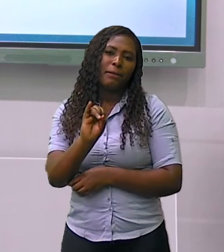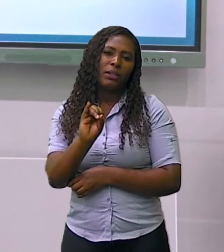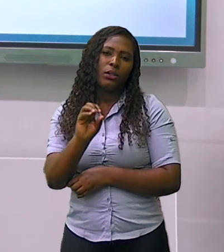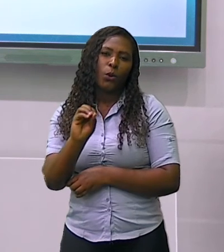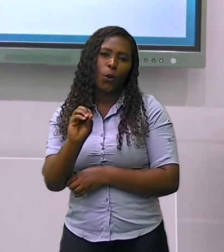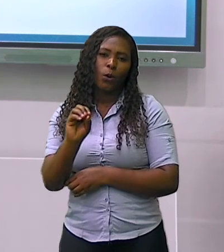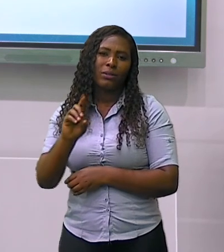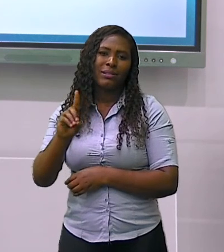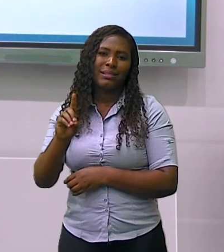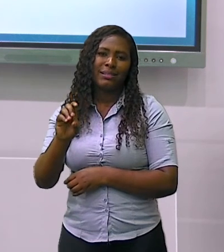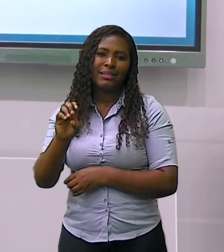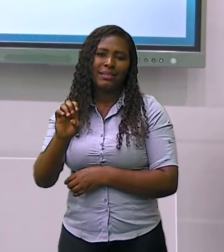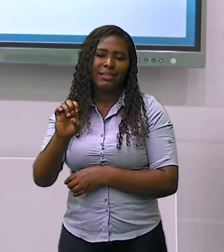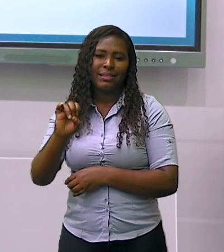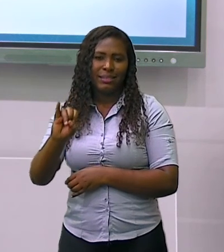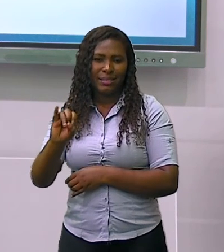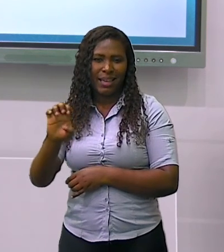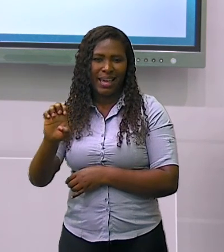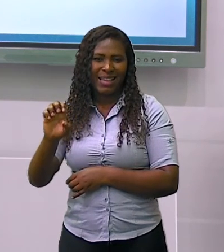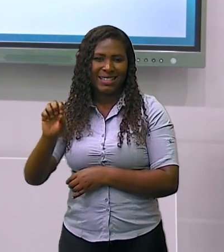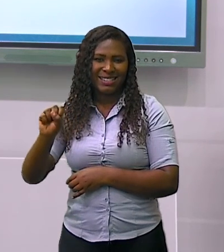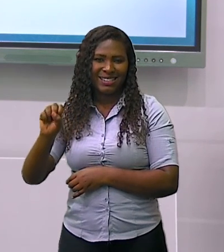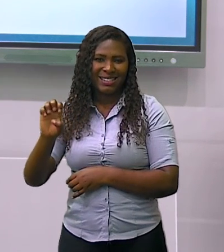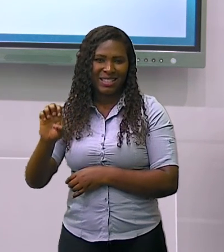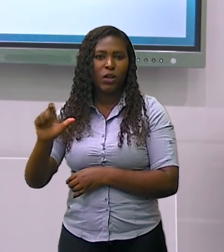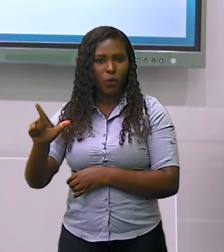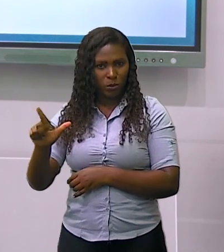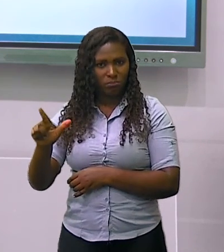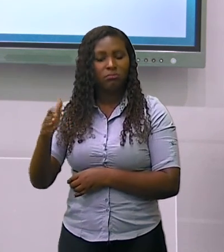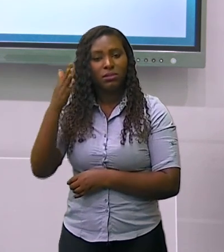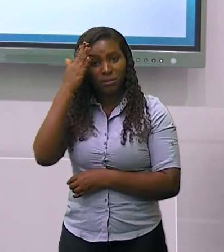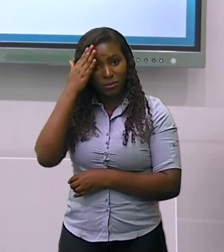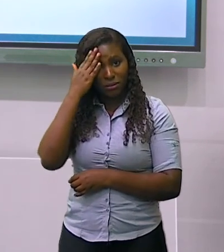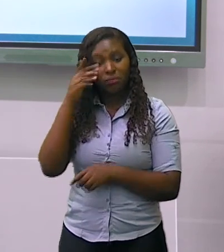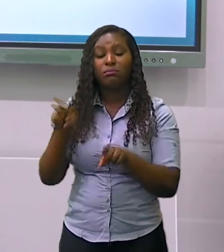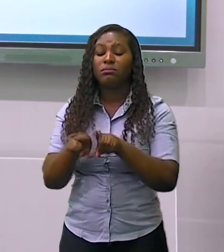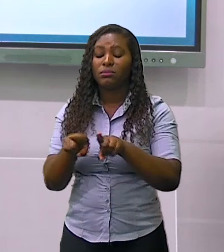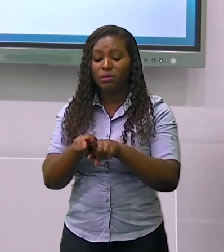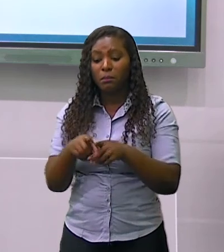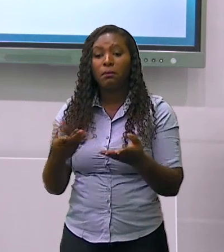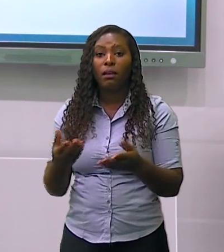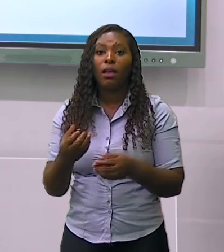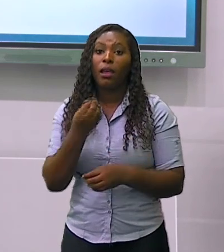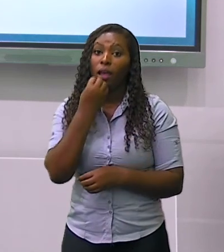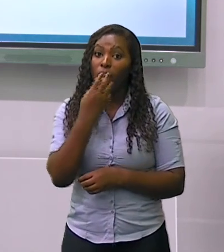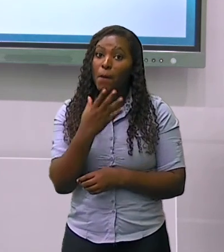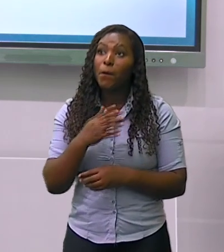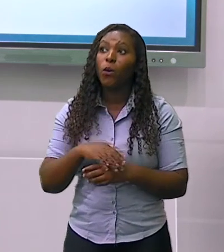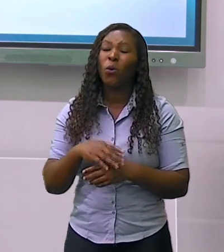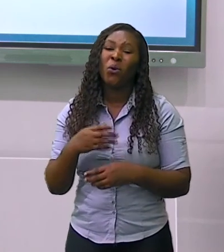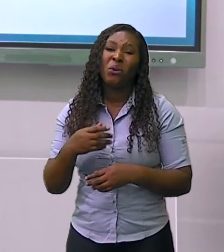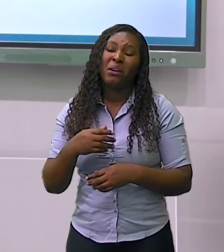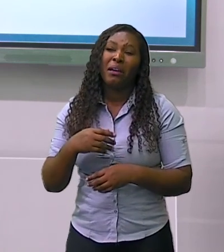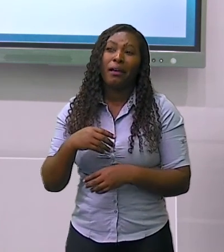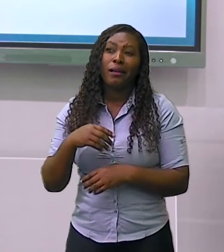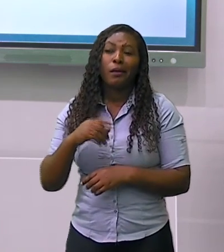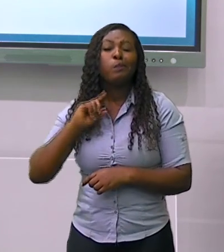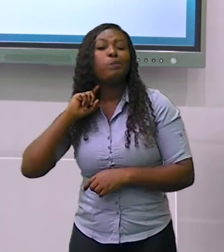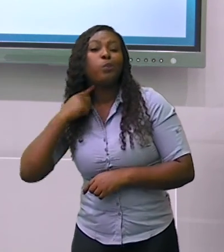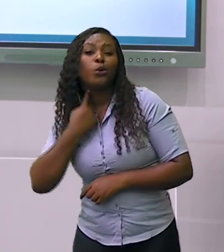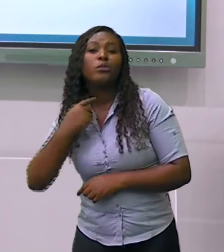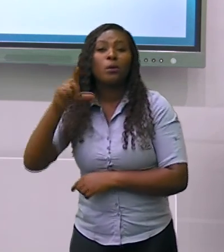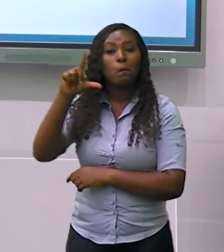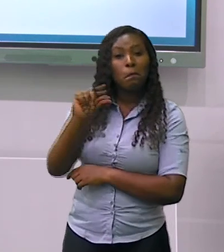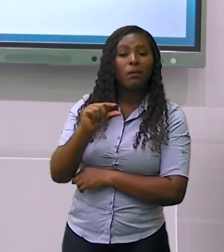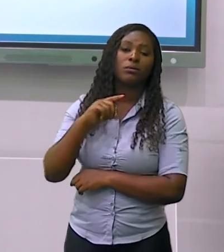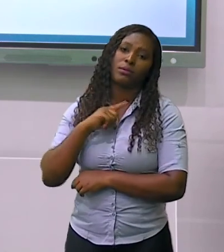utilizar como fonte de combustível. Pois bem, percebam que existem muitos desafios